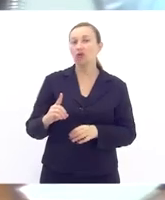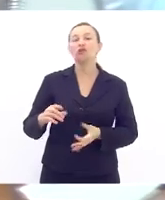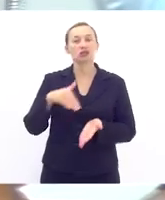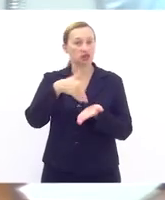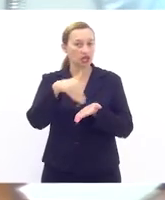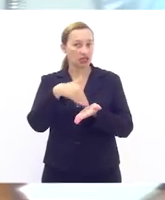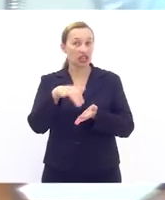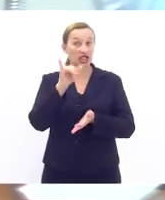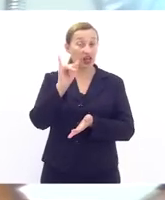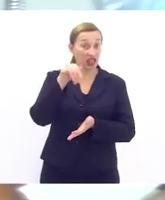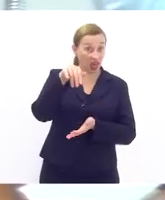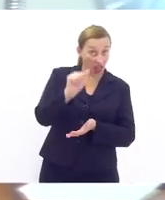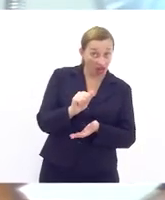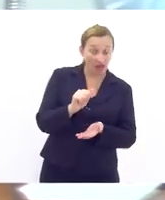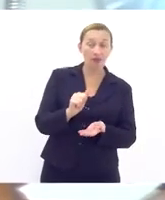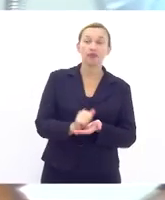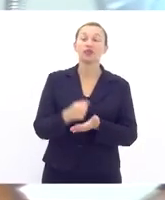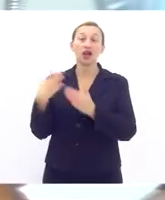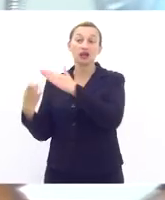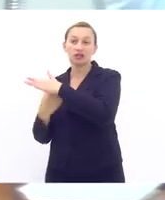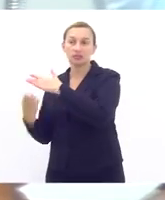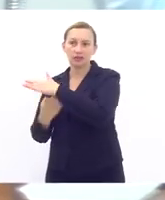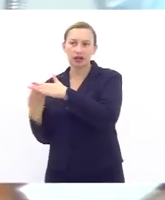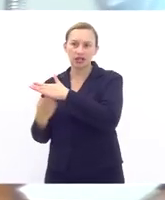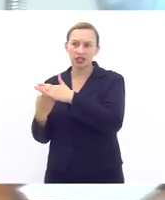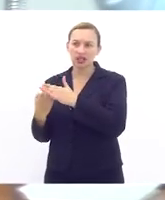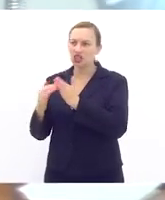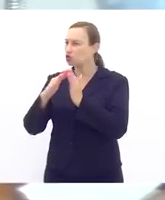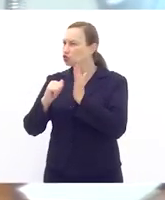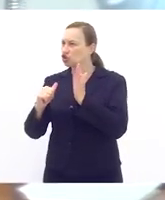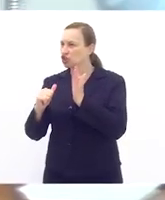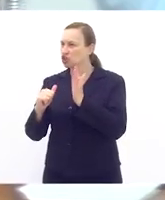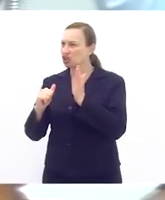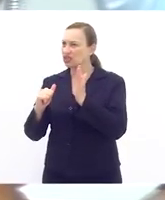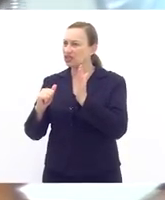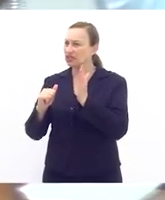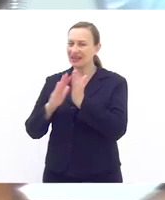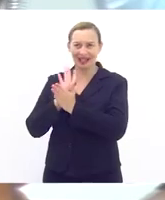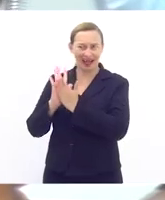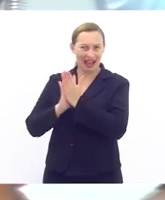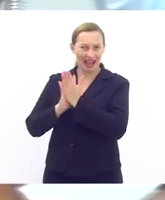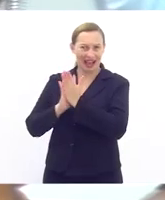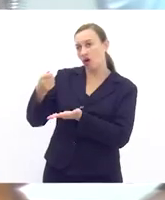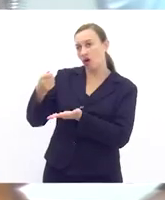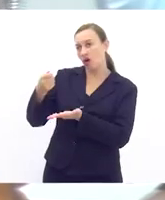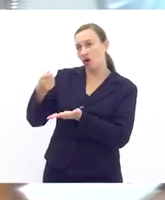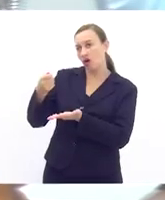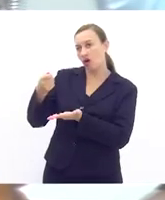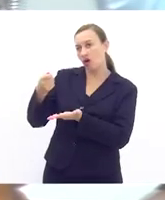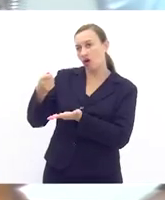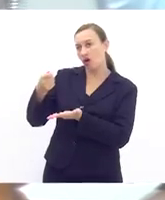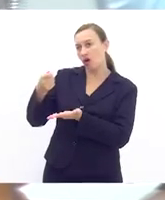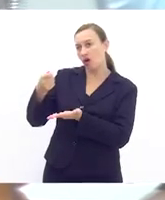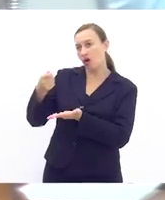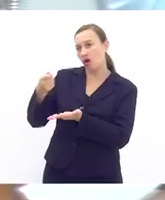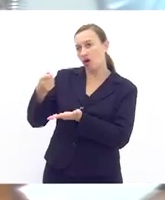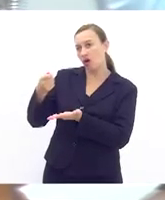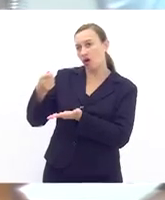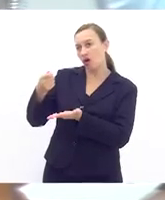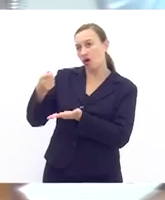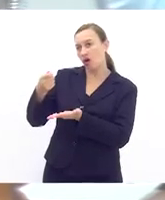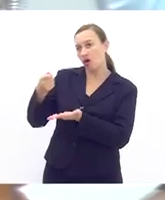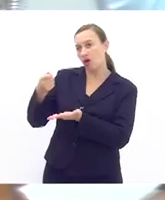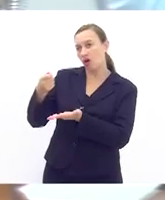do Enéa as concessionárias você não aumenta nem diminui uma linha porque você não vai mexer nas obrigações que estão lá no contrato de